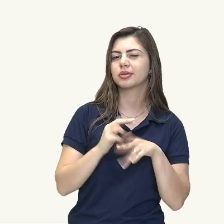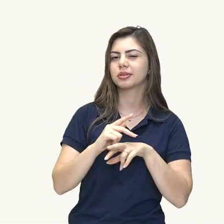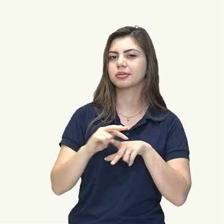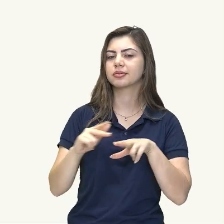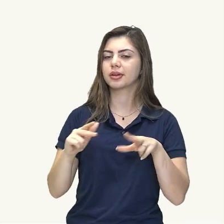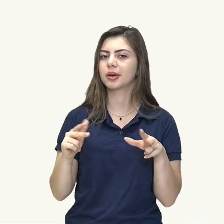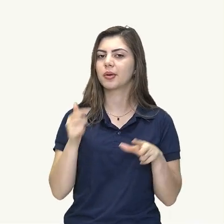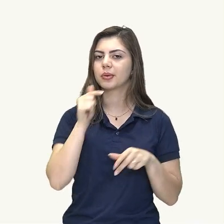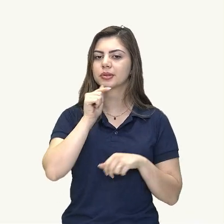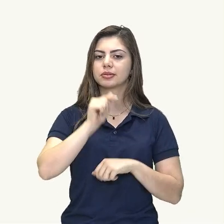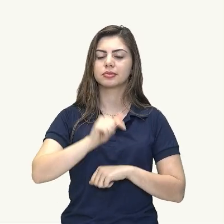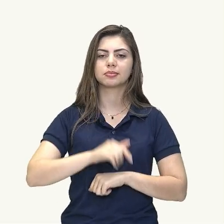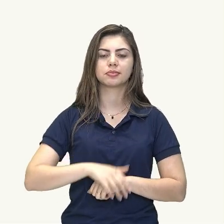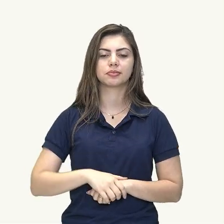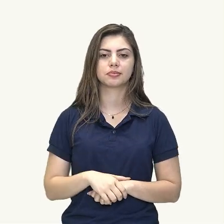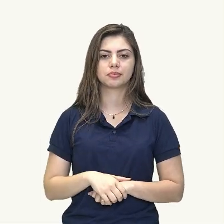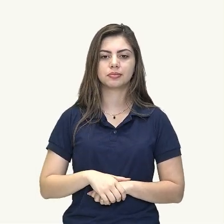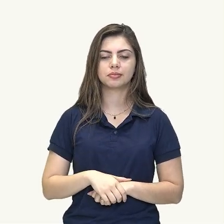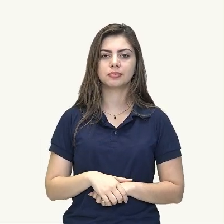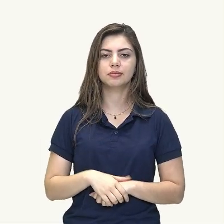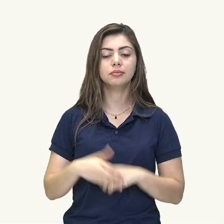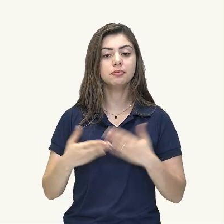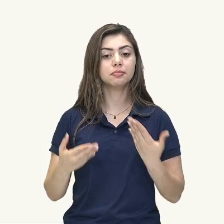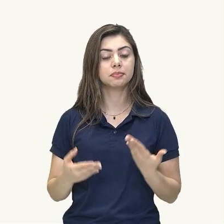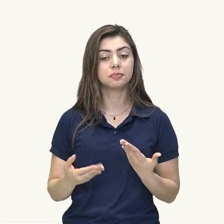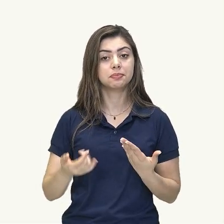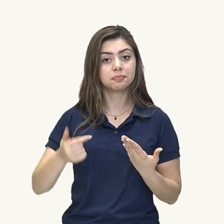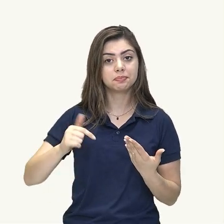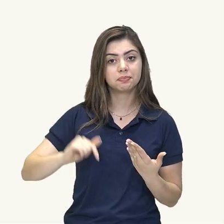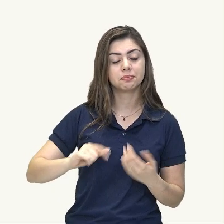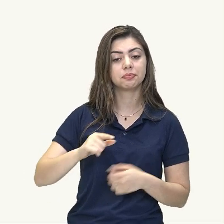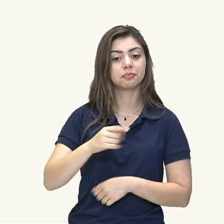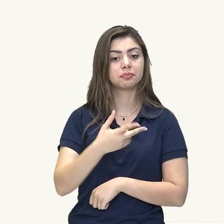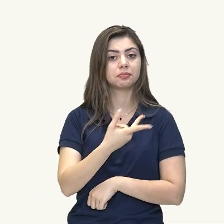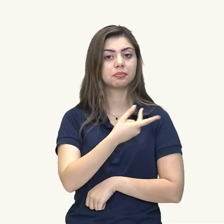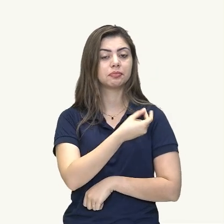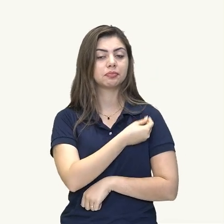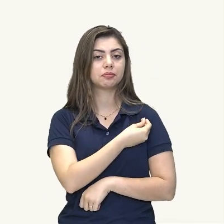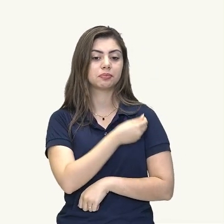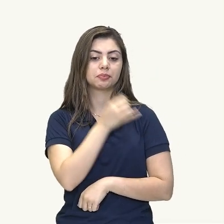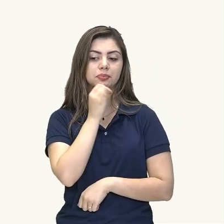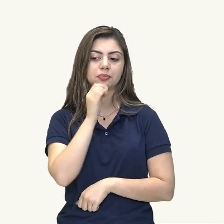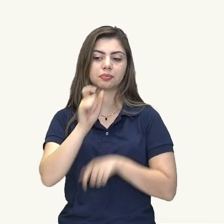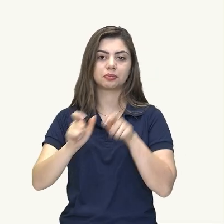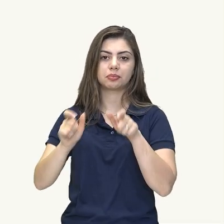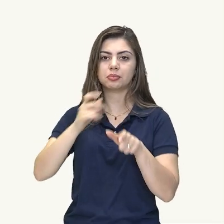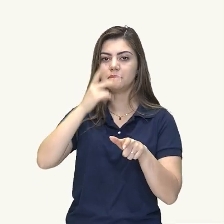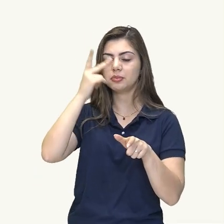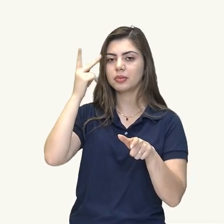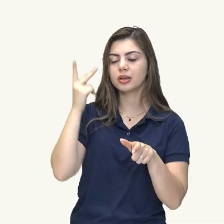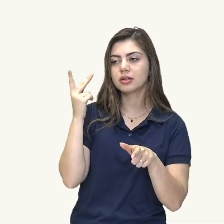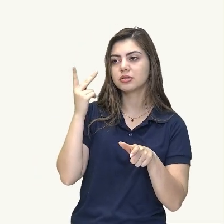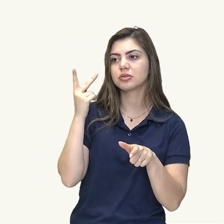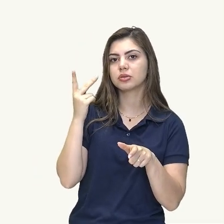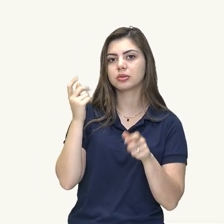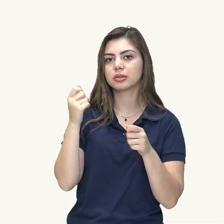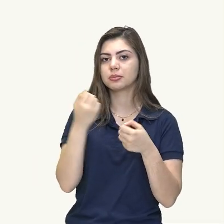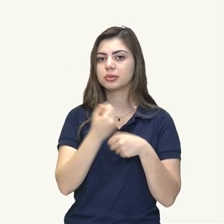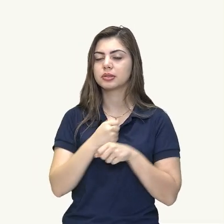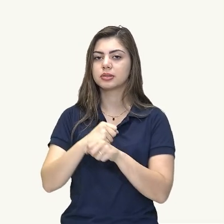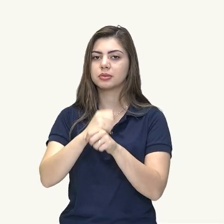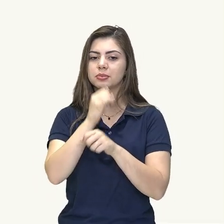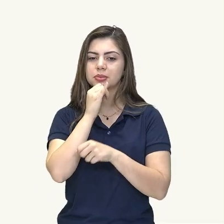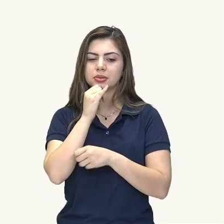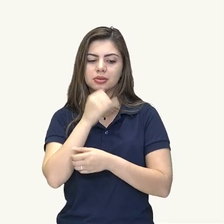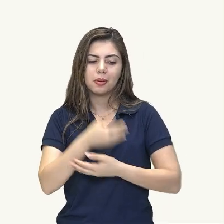atividades. Nós podemos observar que essa imunização ela também vai proteger pessoas vulneráveis, como bebês, por exemplo, que são bebês